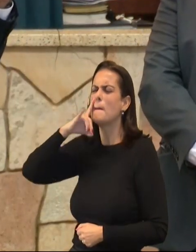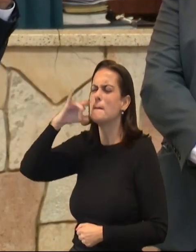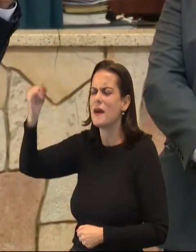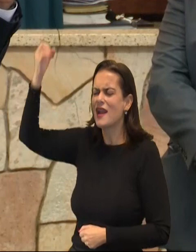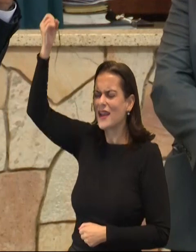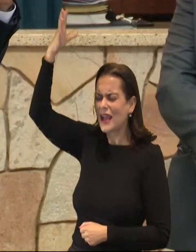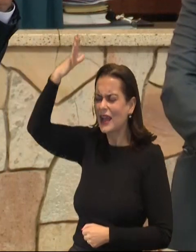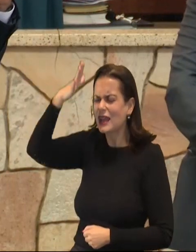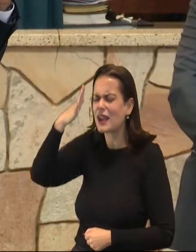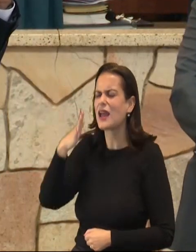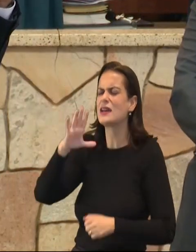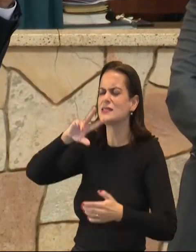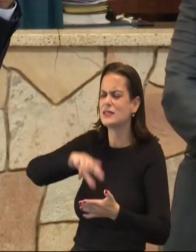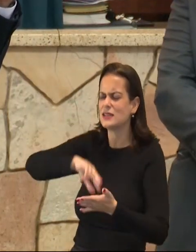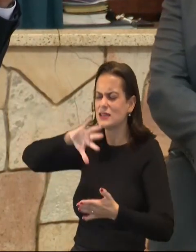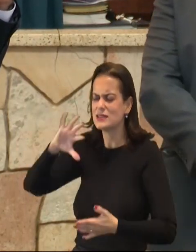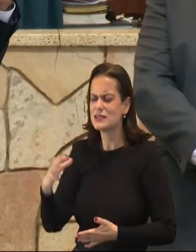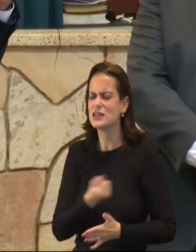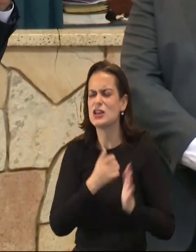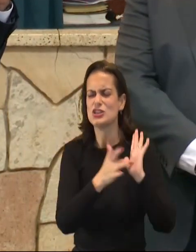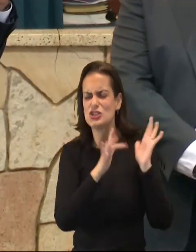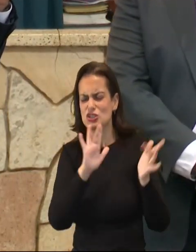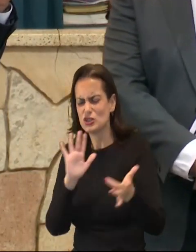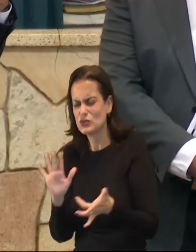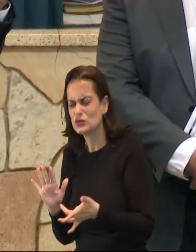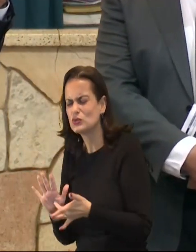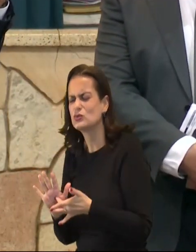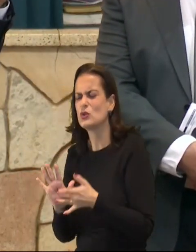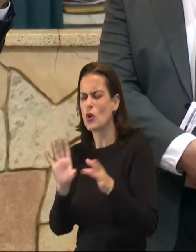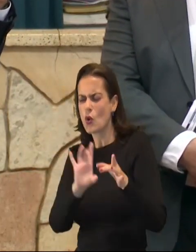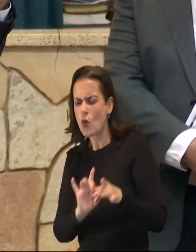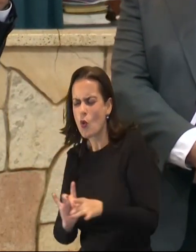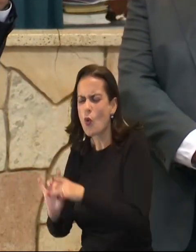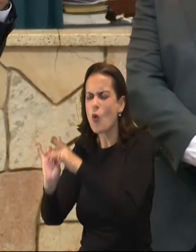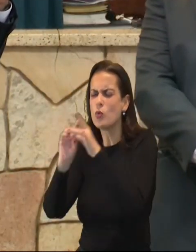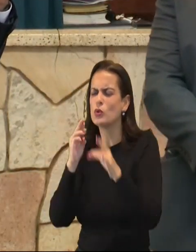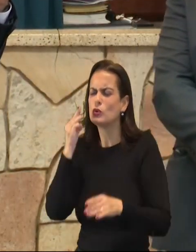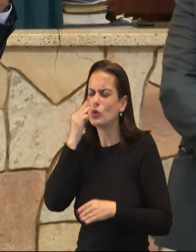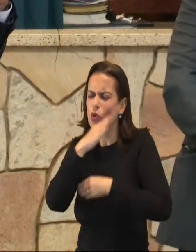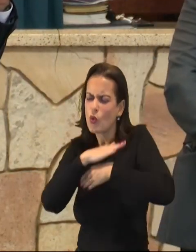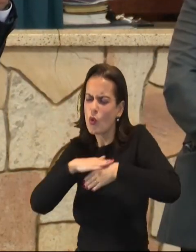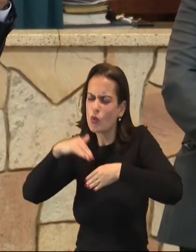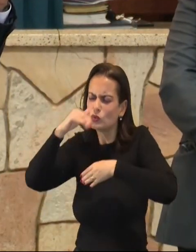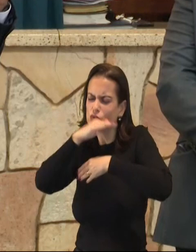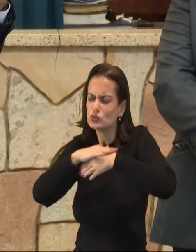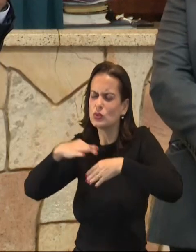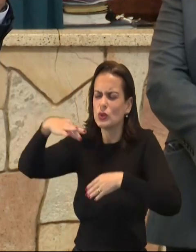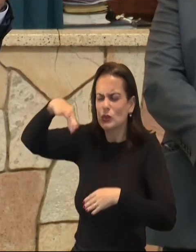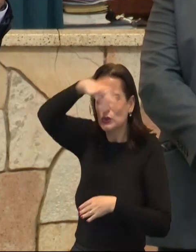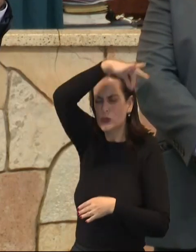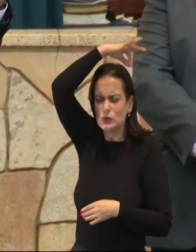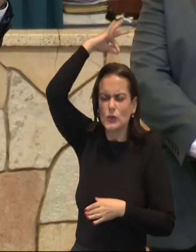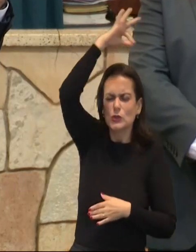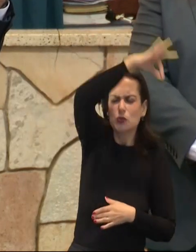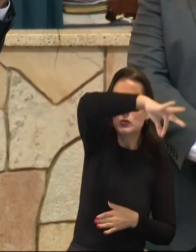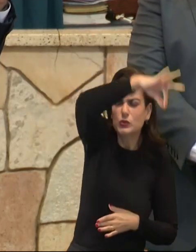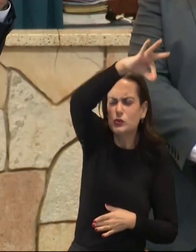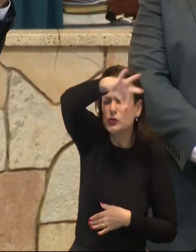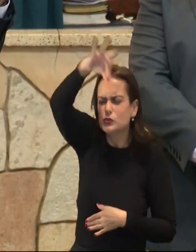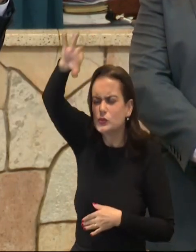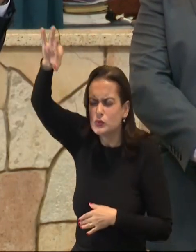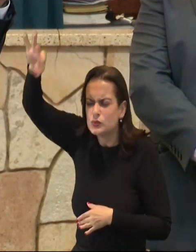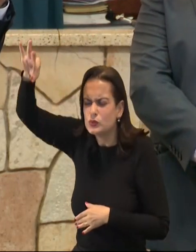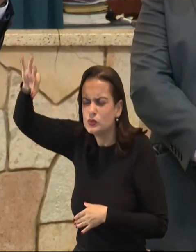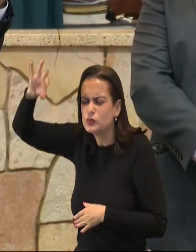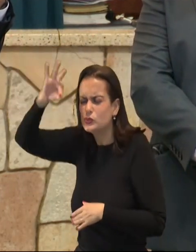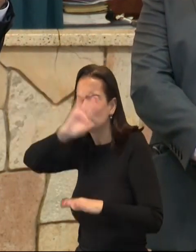a graça redentora de Jesus Cristo, a comunhão e as doces consolações do Espírito Santo do Senhor, seja com esta